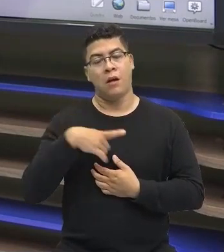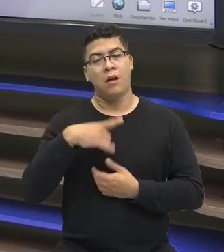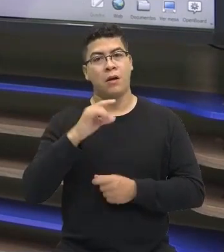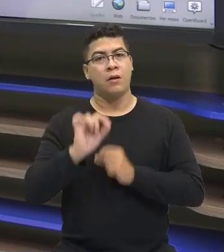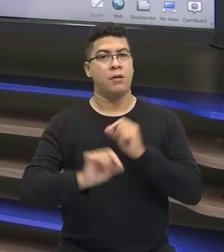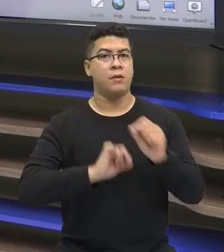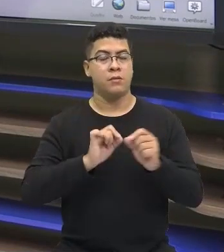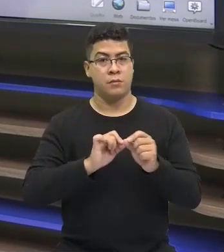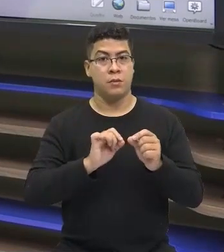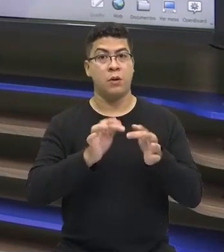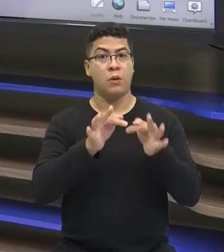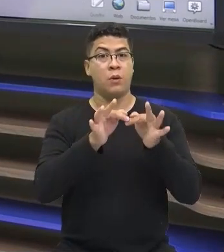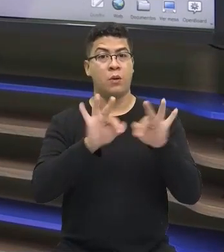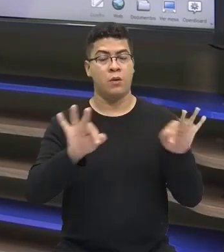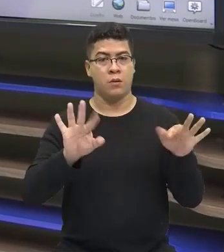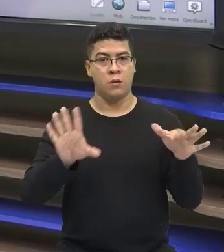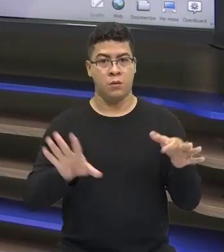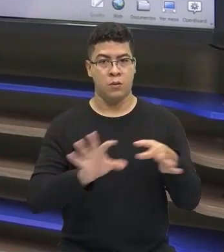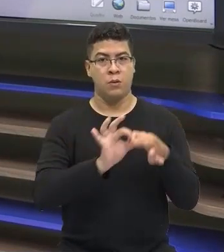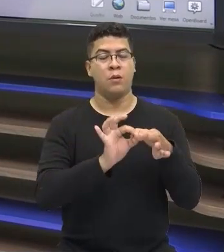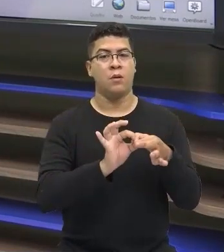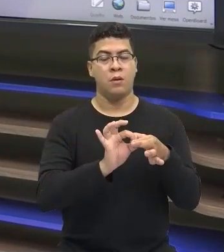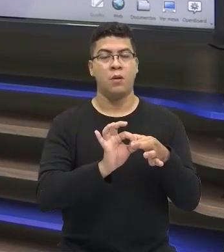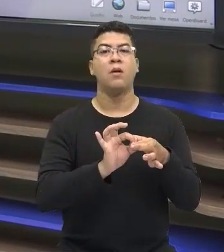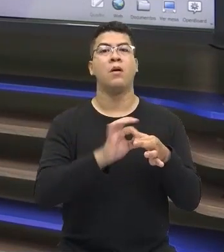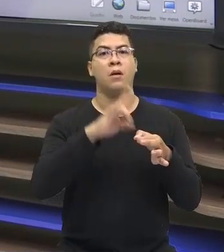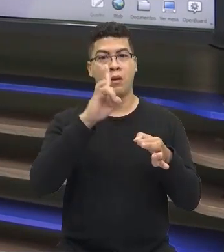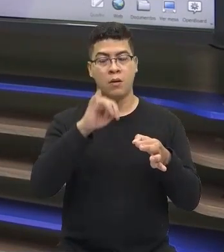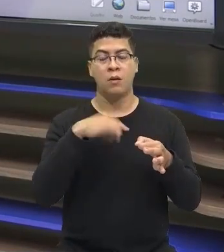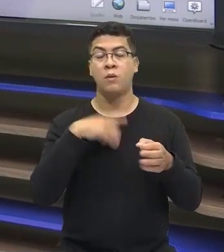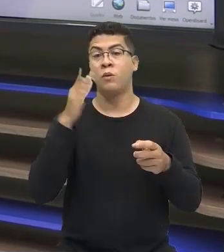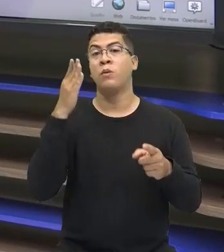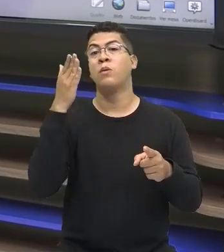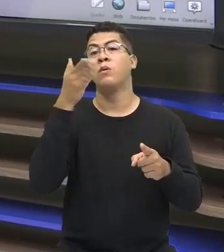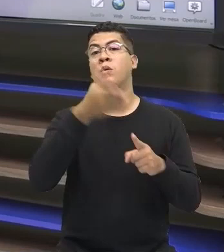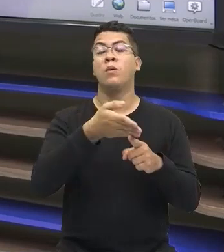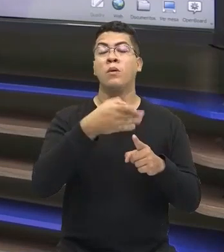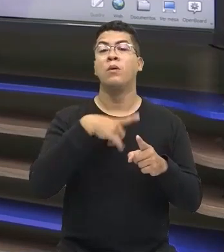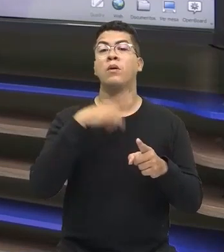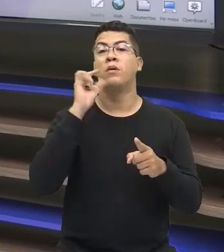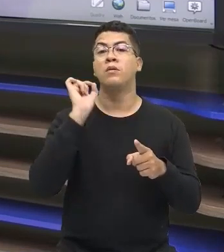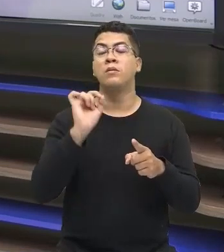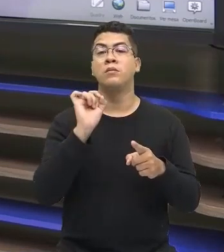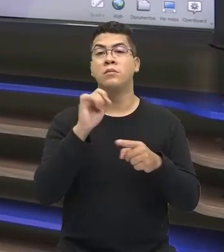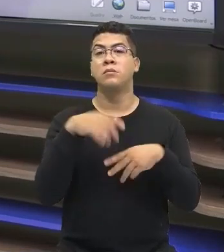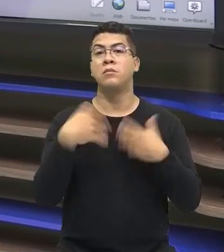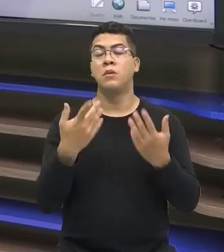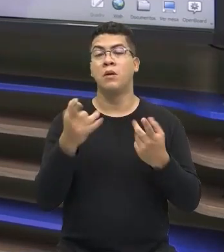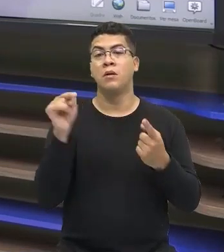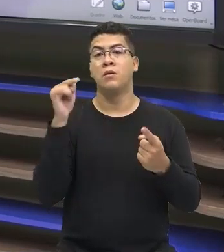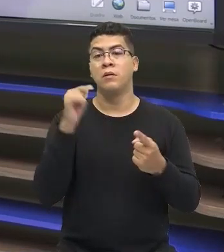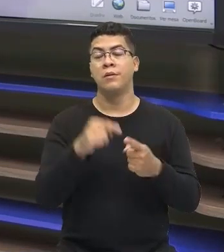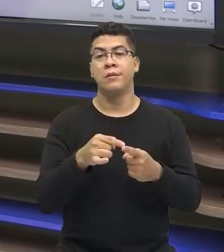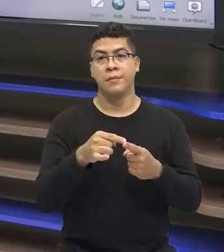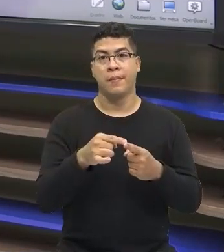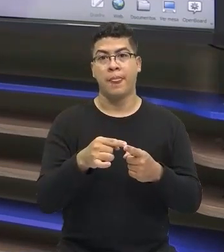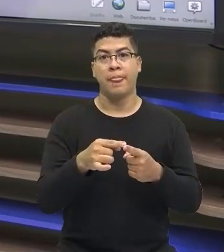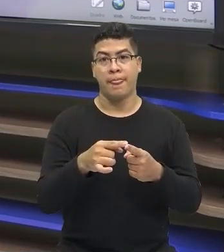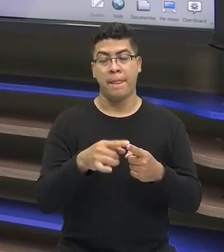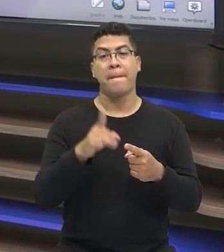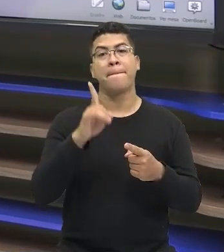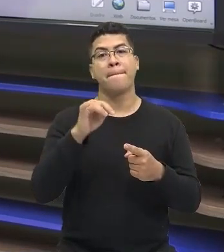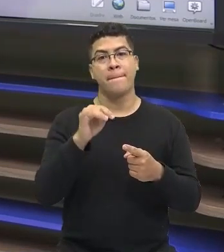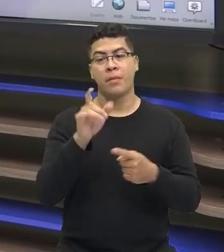orações subordinadas que fazem o trabalho, têm o sentido, têm a função de sujeito